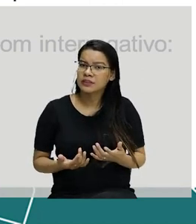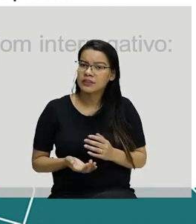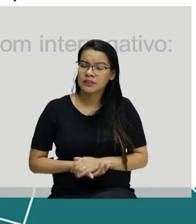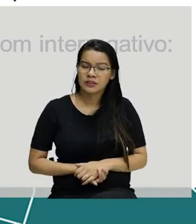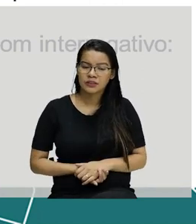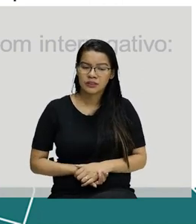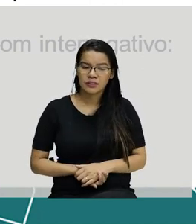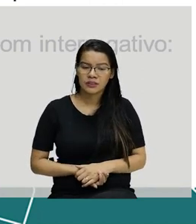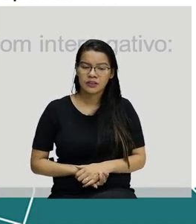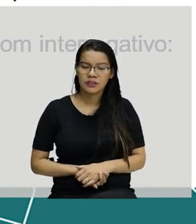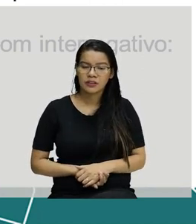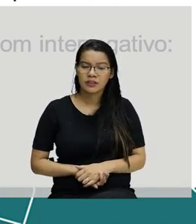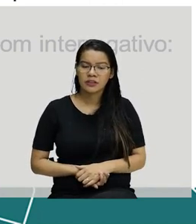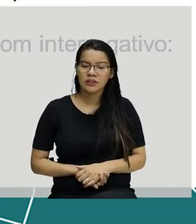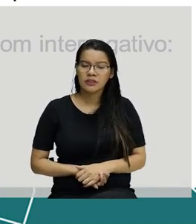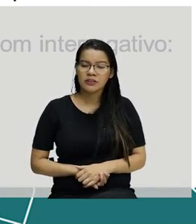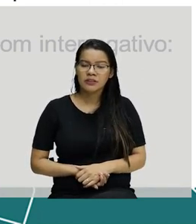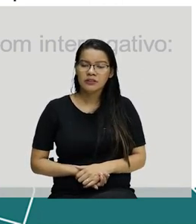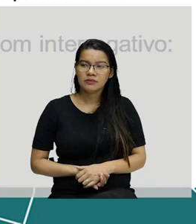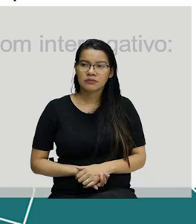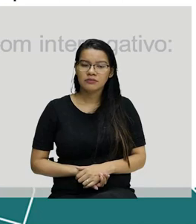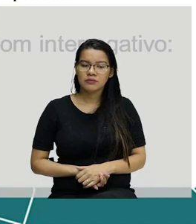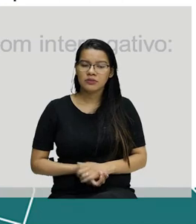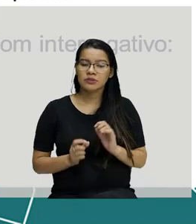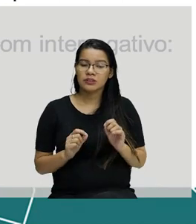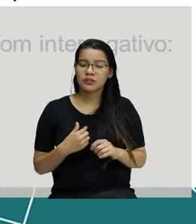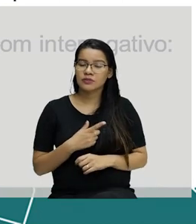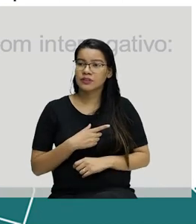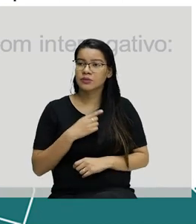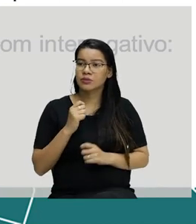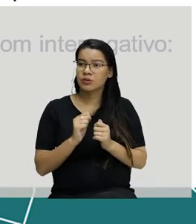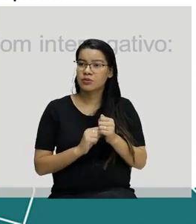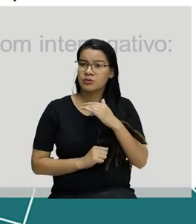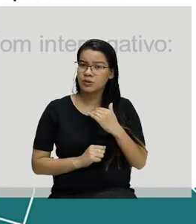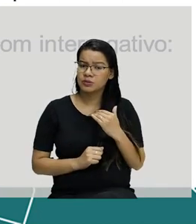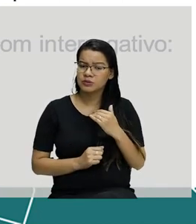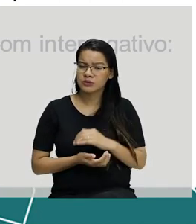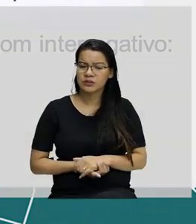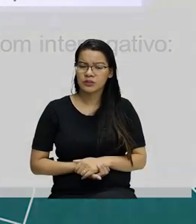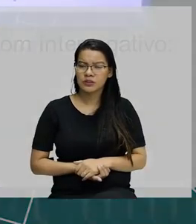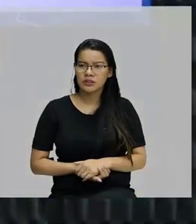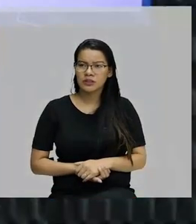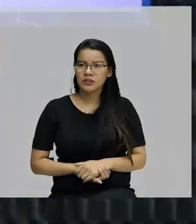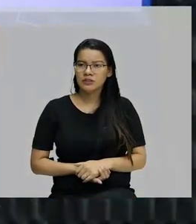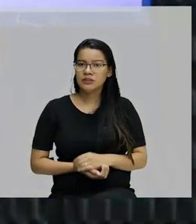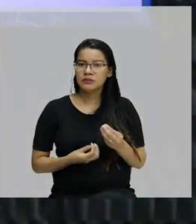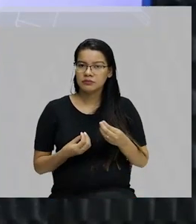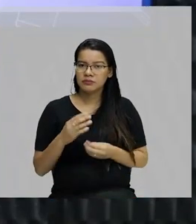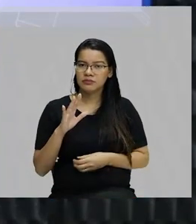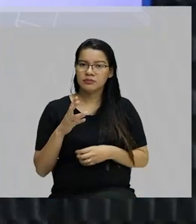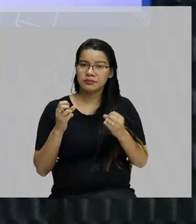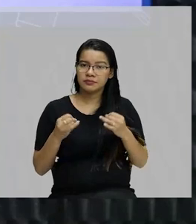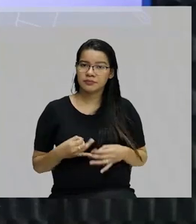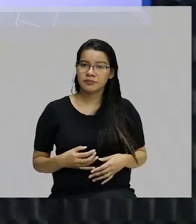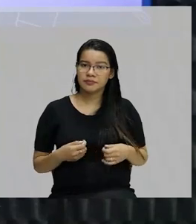aparecem nas exclamações que contm certo Tom interrogativo que faremos com os moros então da mesma forma como eu falei né que ele